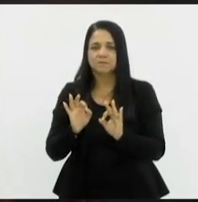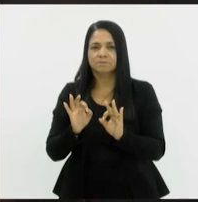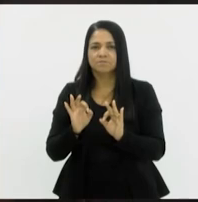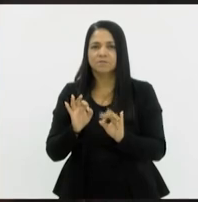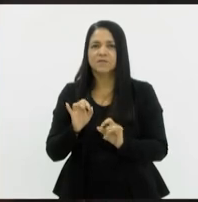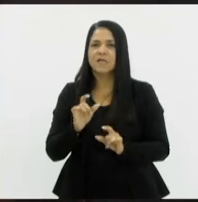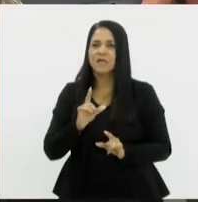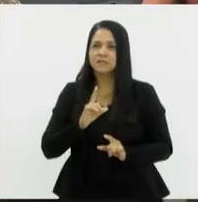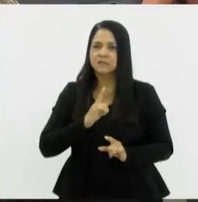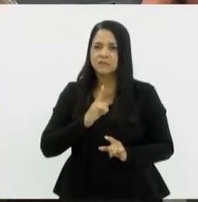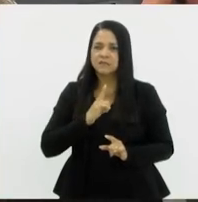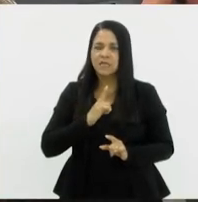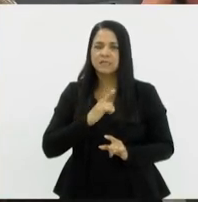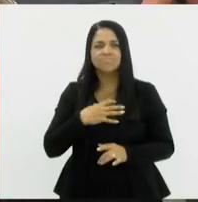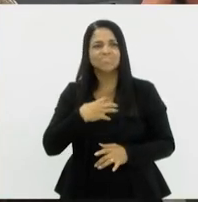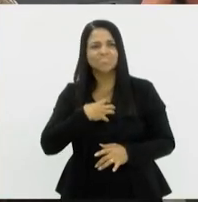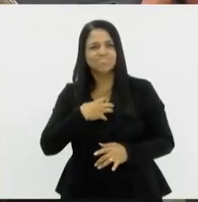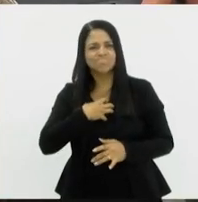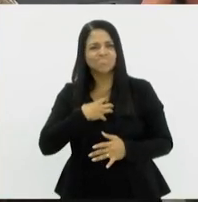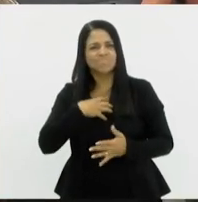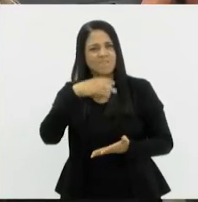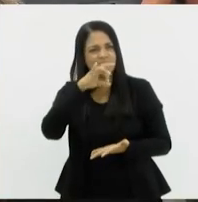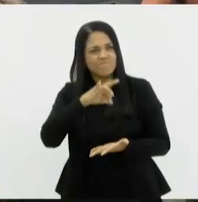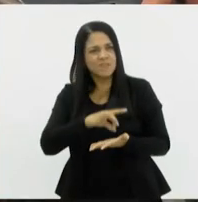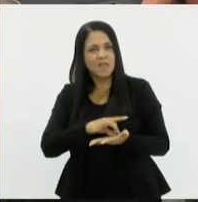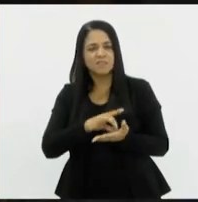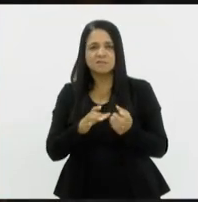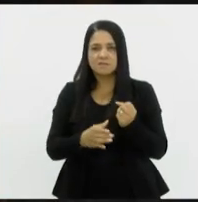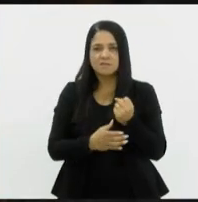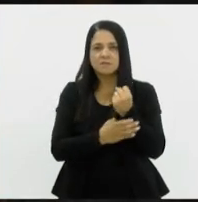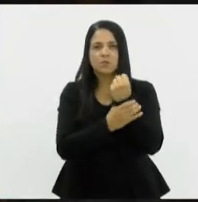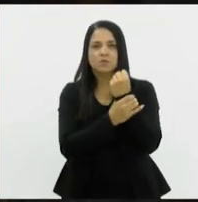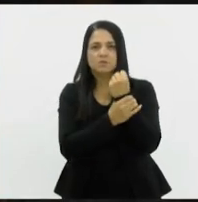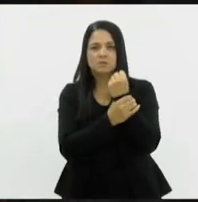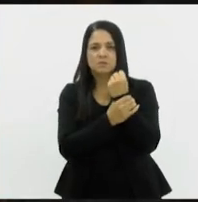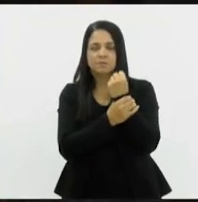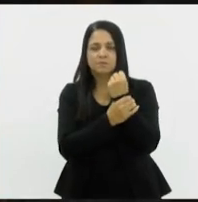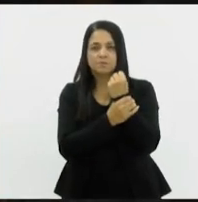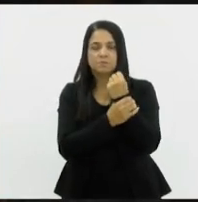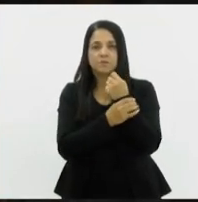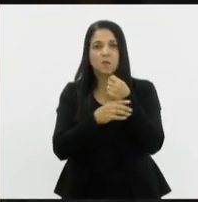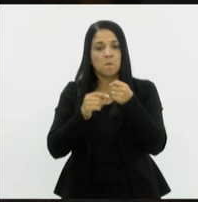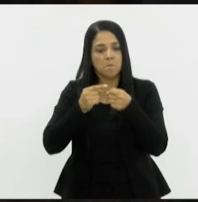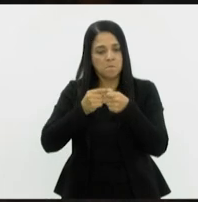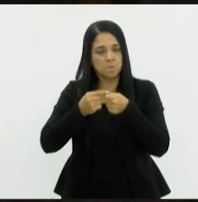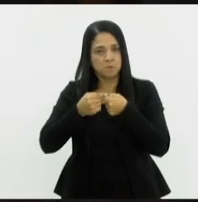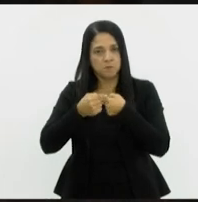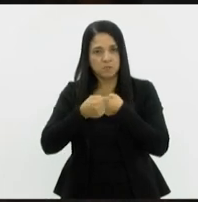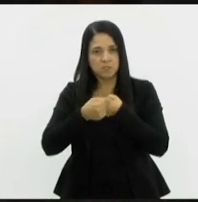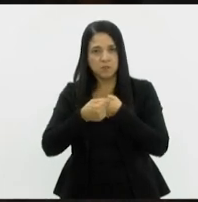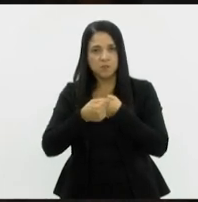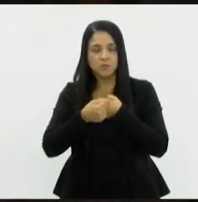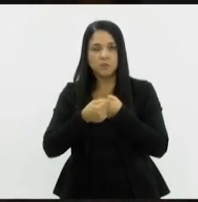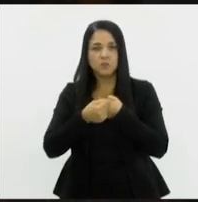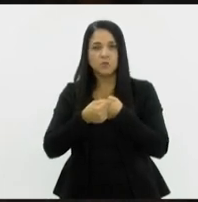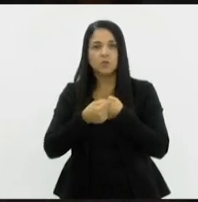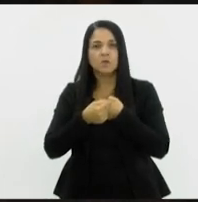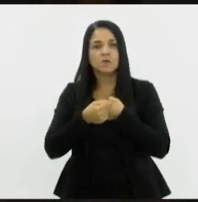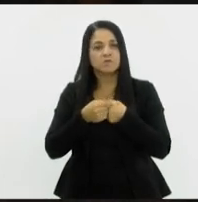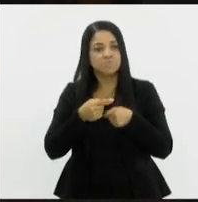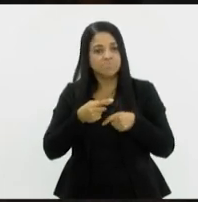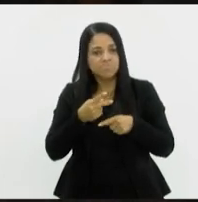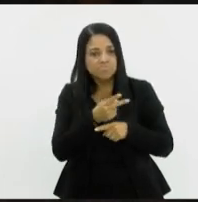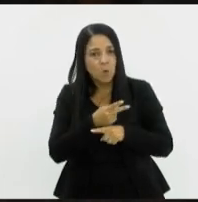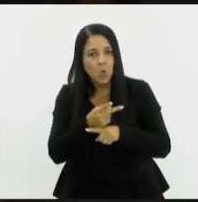tem aquela sensação de verdade de segurança, um município que as pessoas estão procurando para